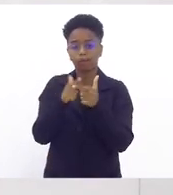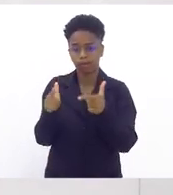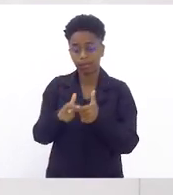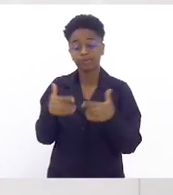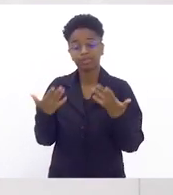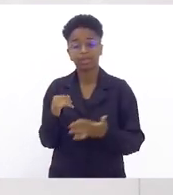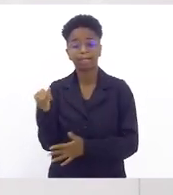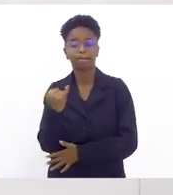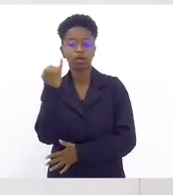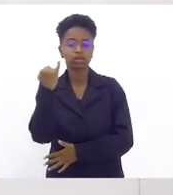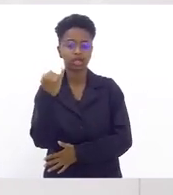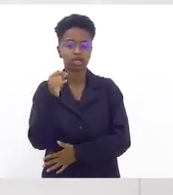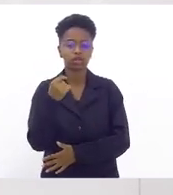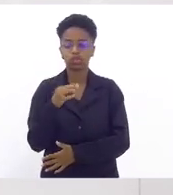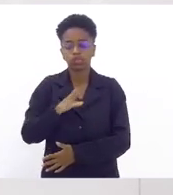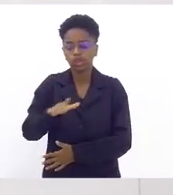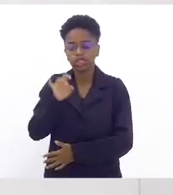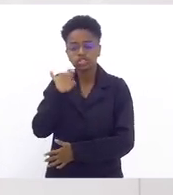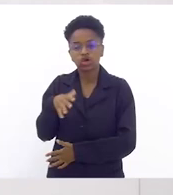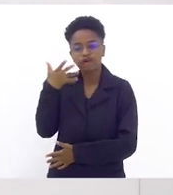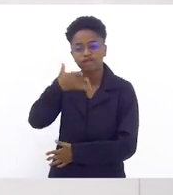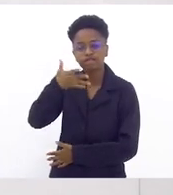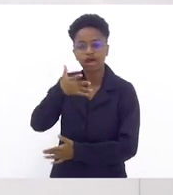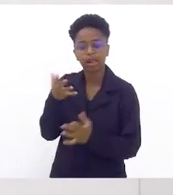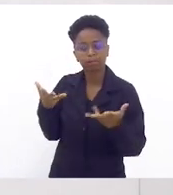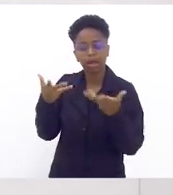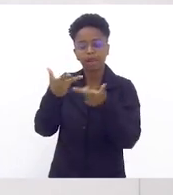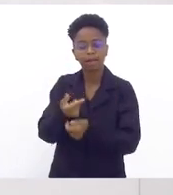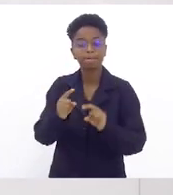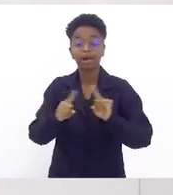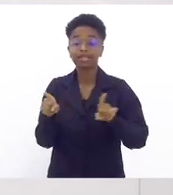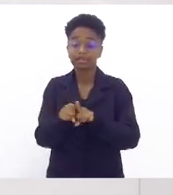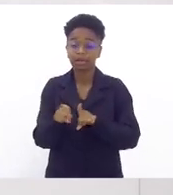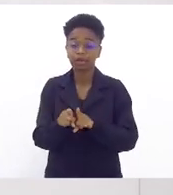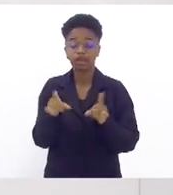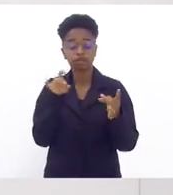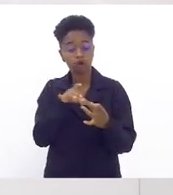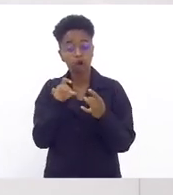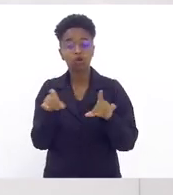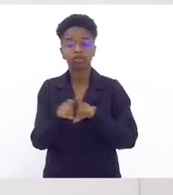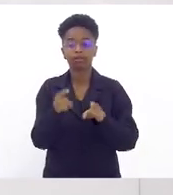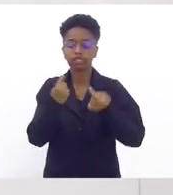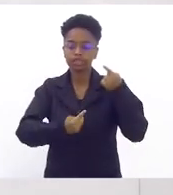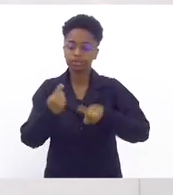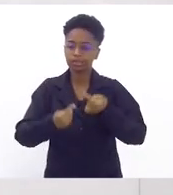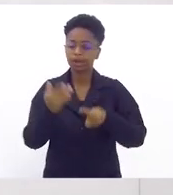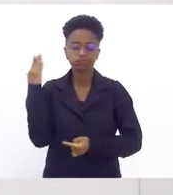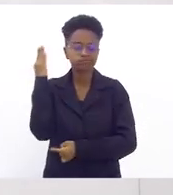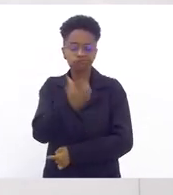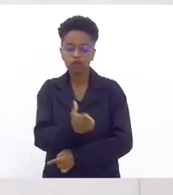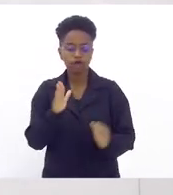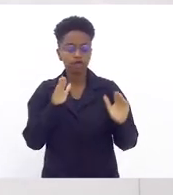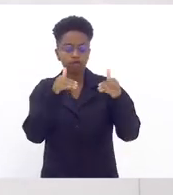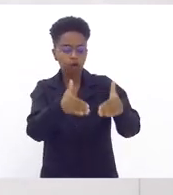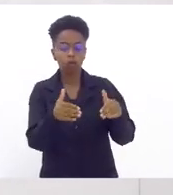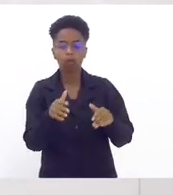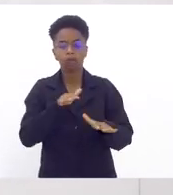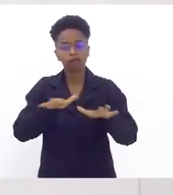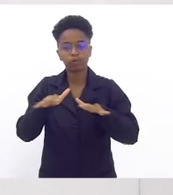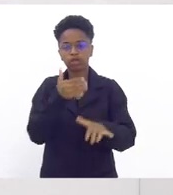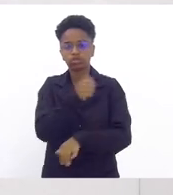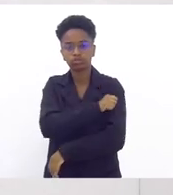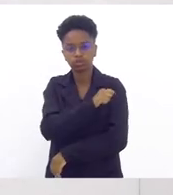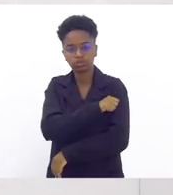é muito importante que não só a gente tem um fala-te exemplares mas que a gente tem um fórum e debate direto com o movimento estudantil movimento